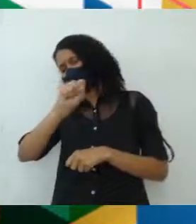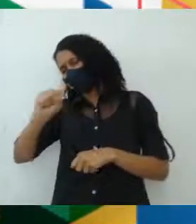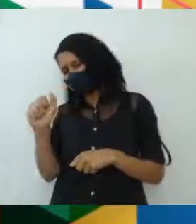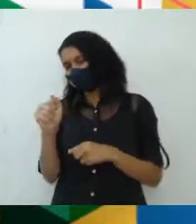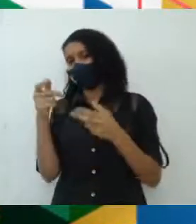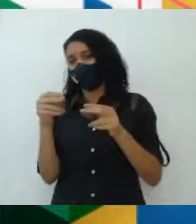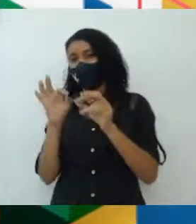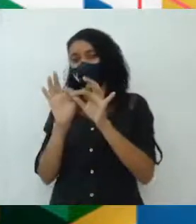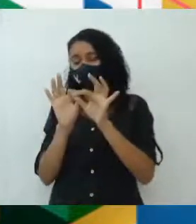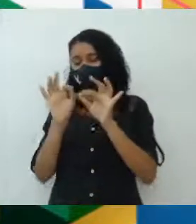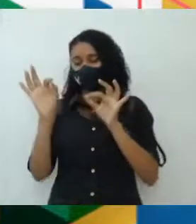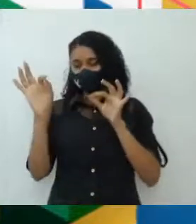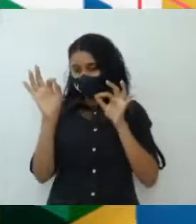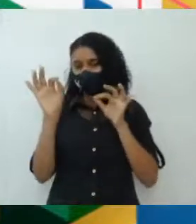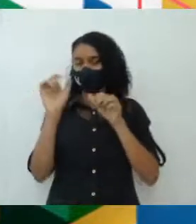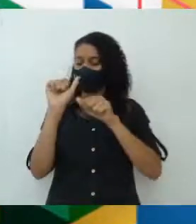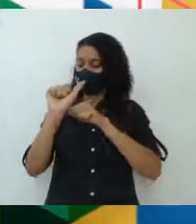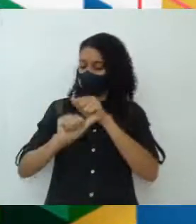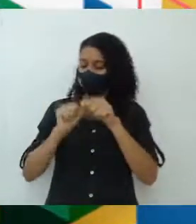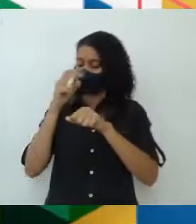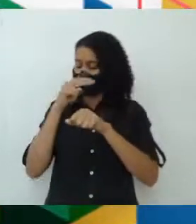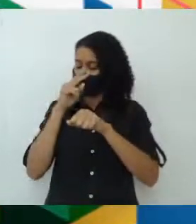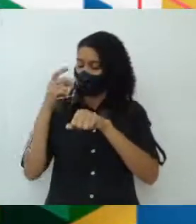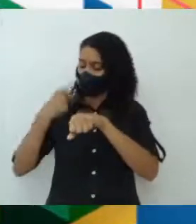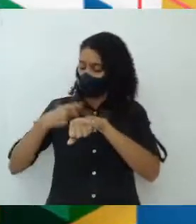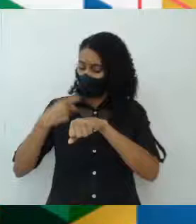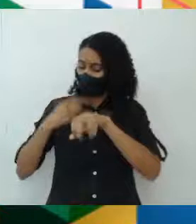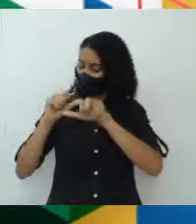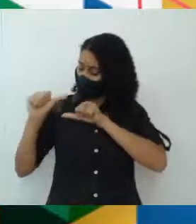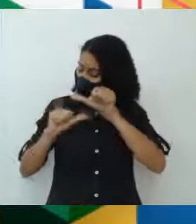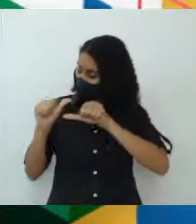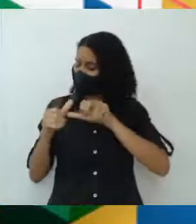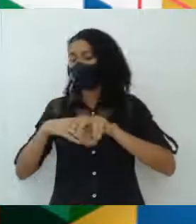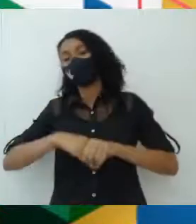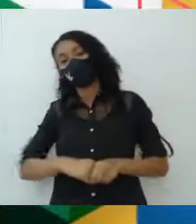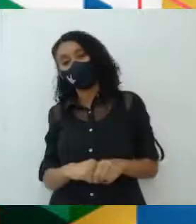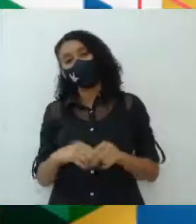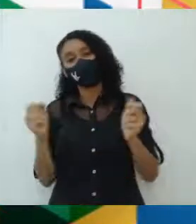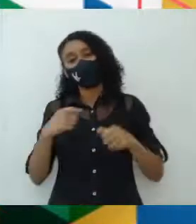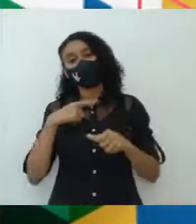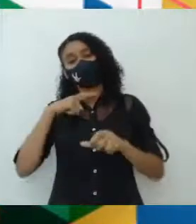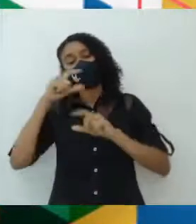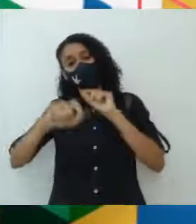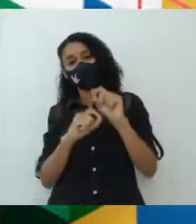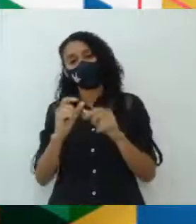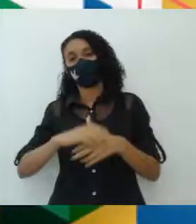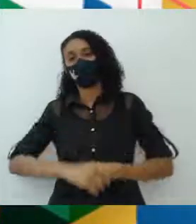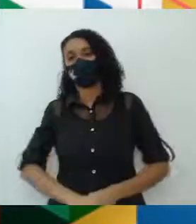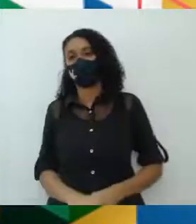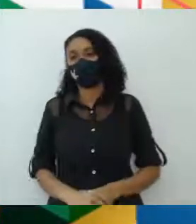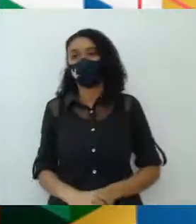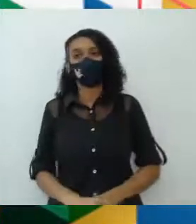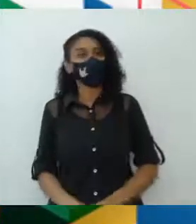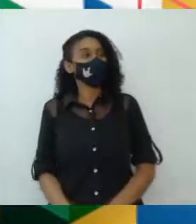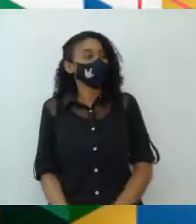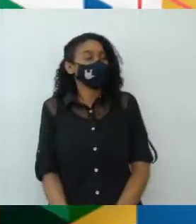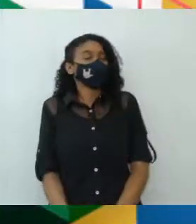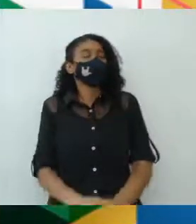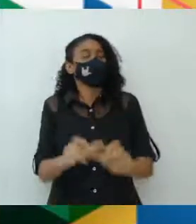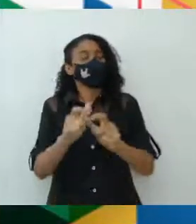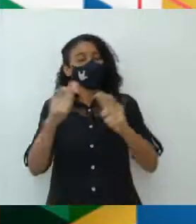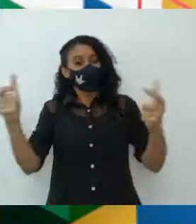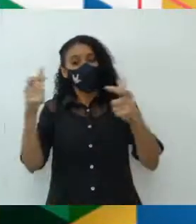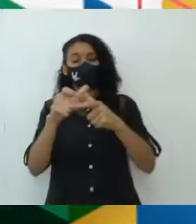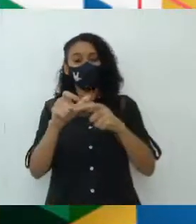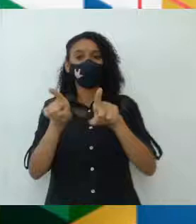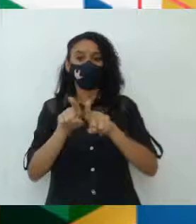os átomos, mesmo no estado sólido, se modifica, a gente acaba tendo aí um espaço, um volume